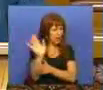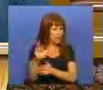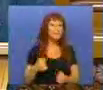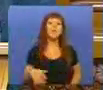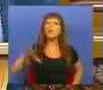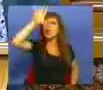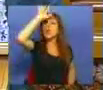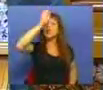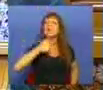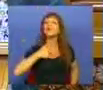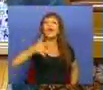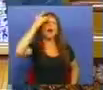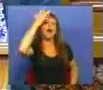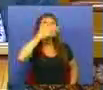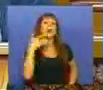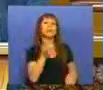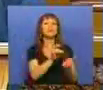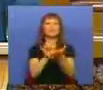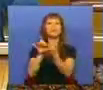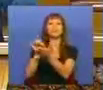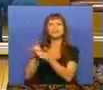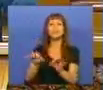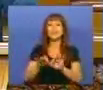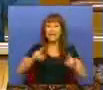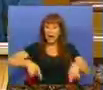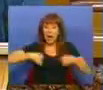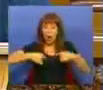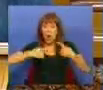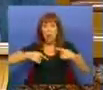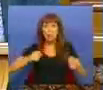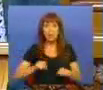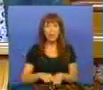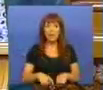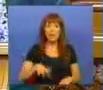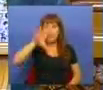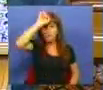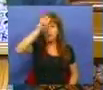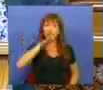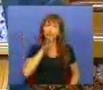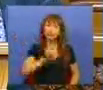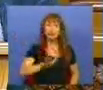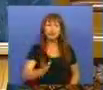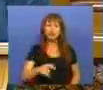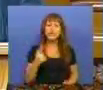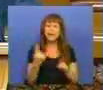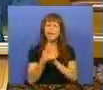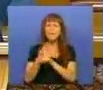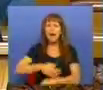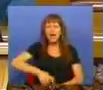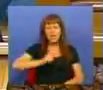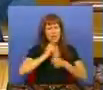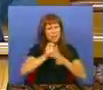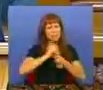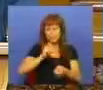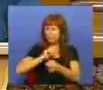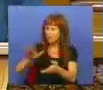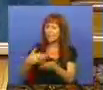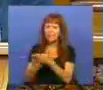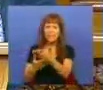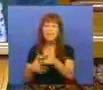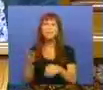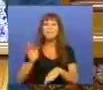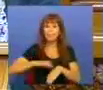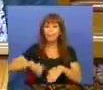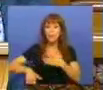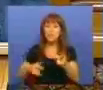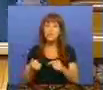O Governo quer facilitar os despedimentos, como o próprio Ministro já admitiu nas várias entrevistas que tem concedido. Por